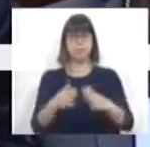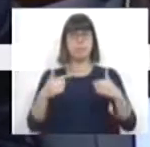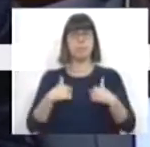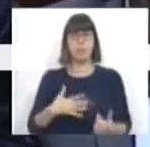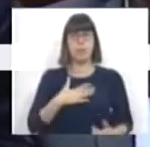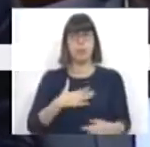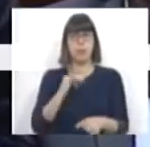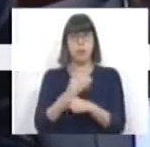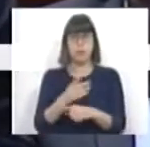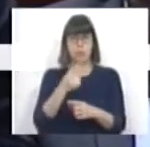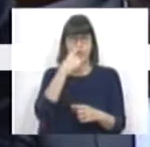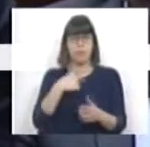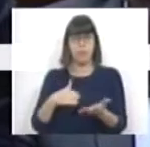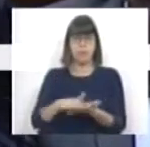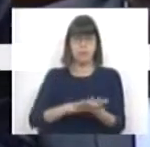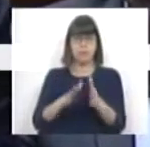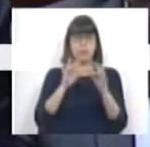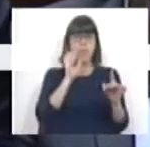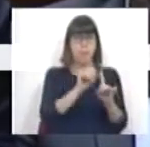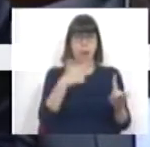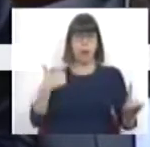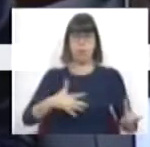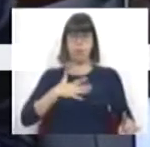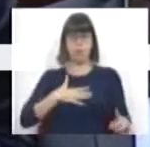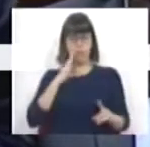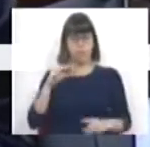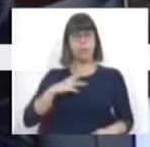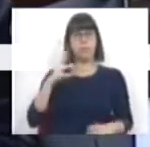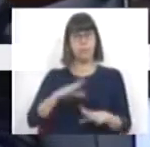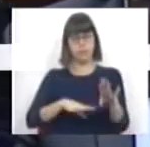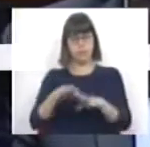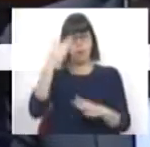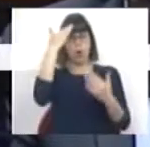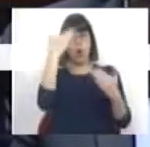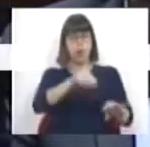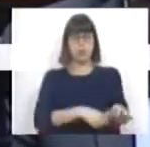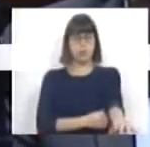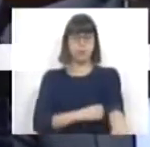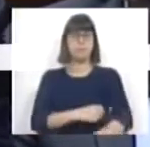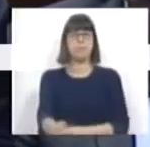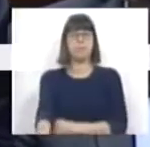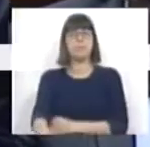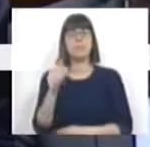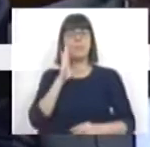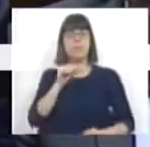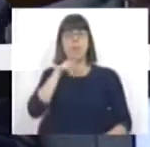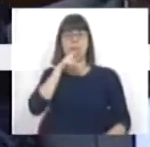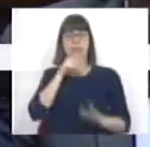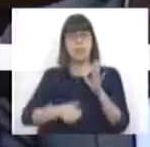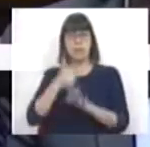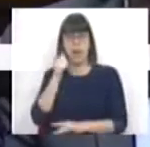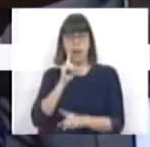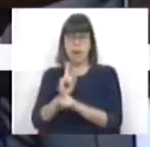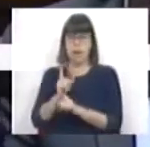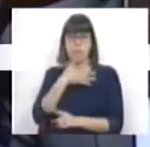Nós não queremos outra escorregadela como a do Banif, em que o Banco de Portugal fez o que entendeu, o Santander ganhou o que